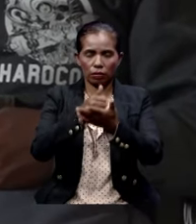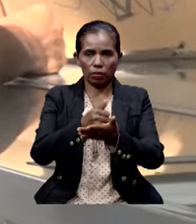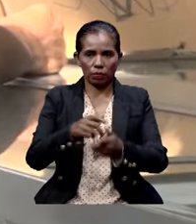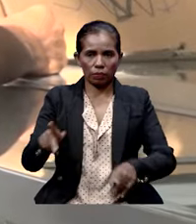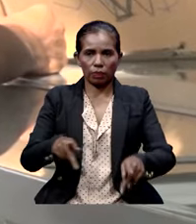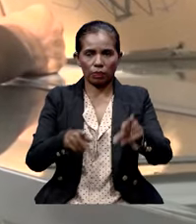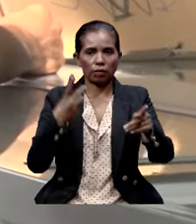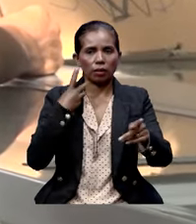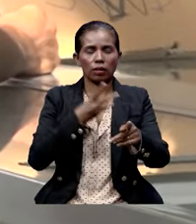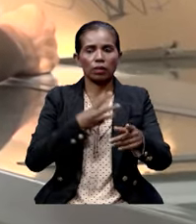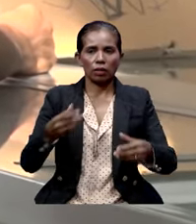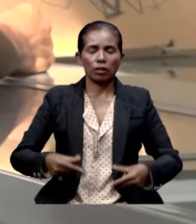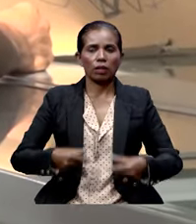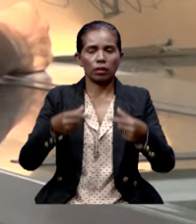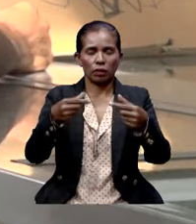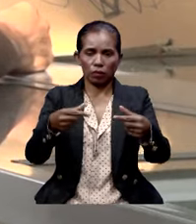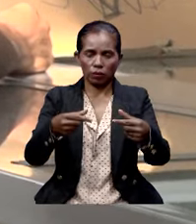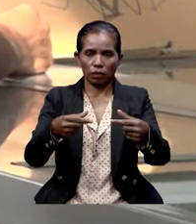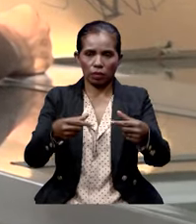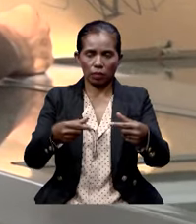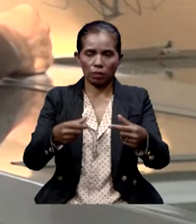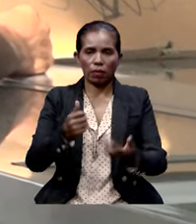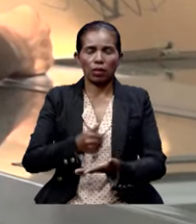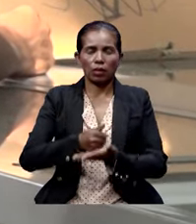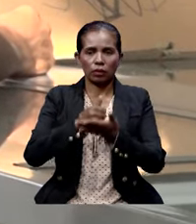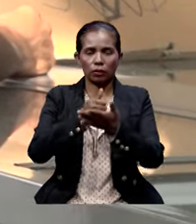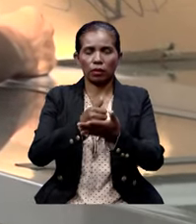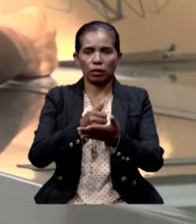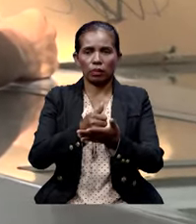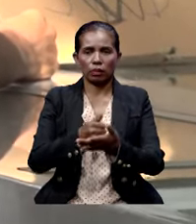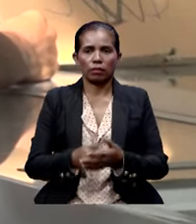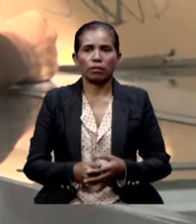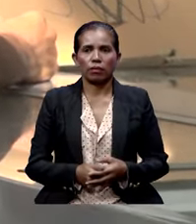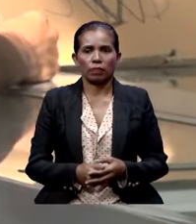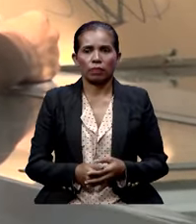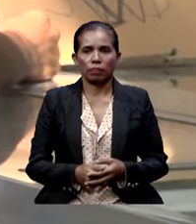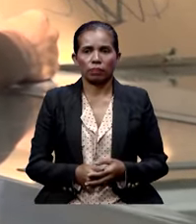ita si fo kuota ba atendimento nebe